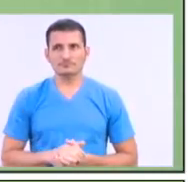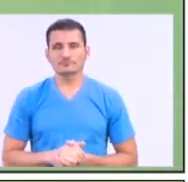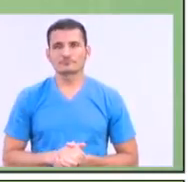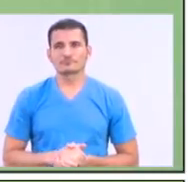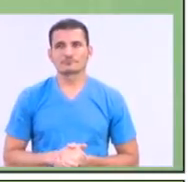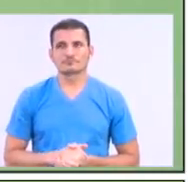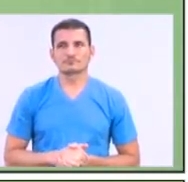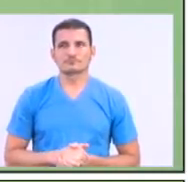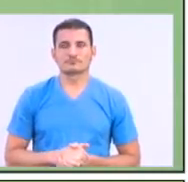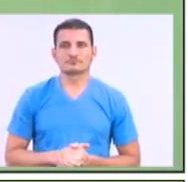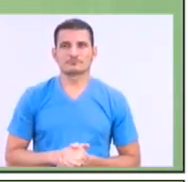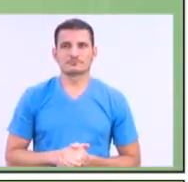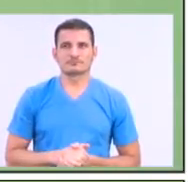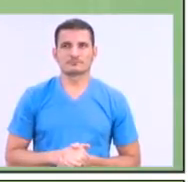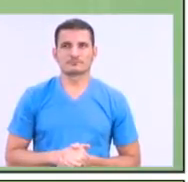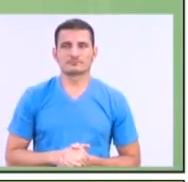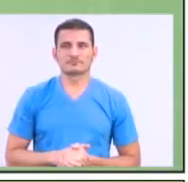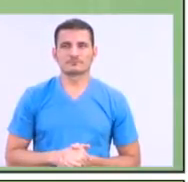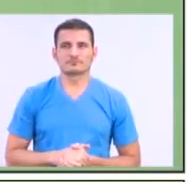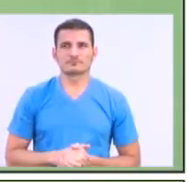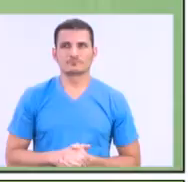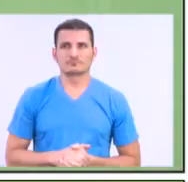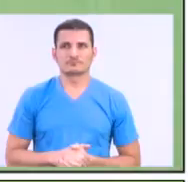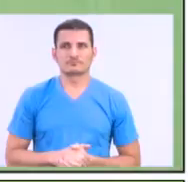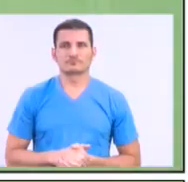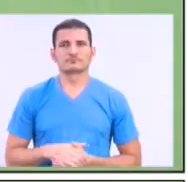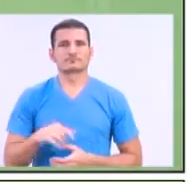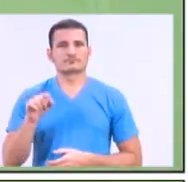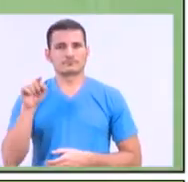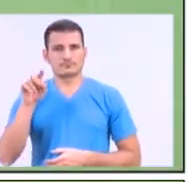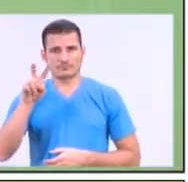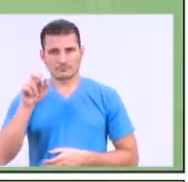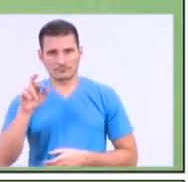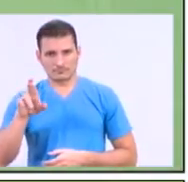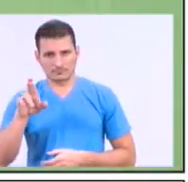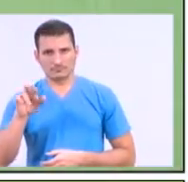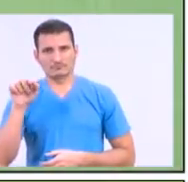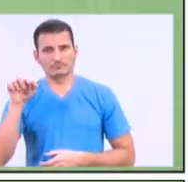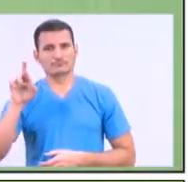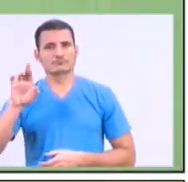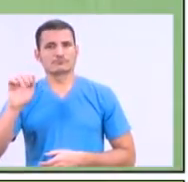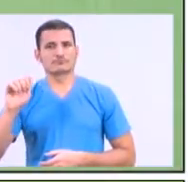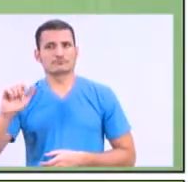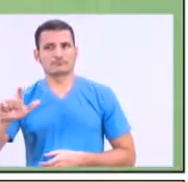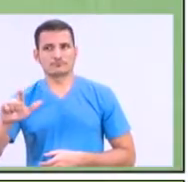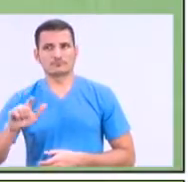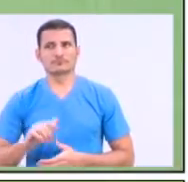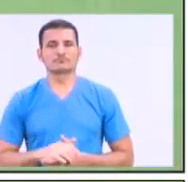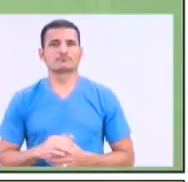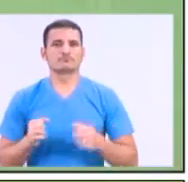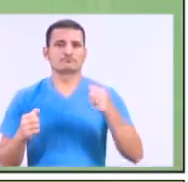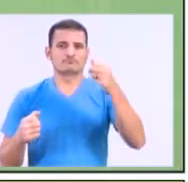contracondição, né? Em que nós declaramos uma variável aqui do tipo real, percebam os delimitadores PHP,